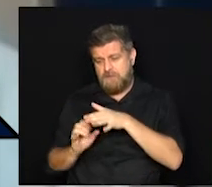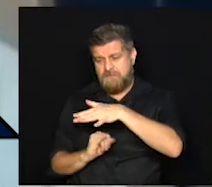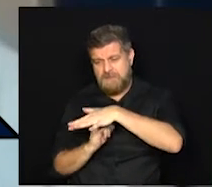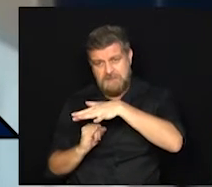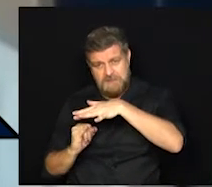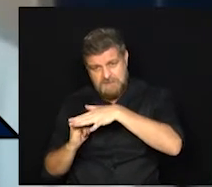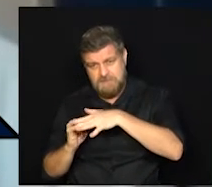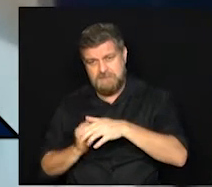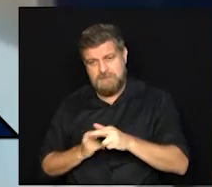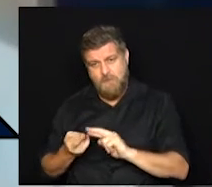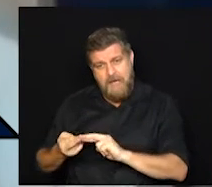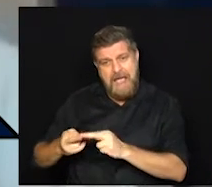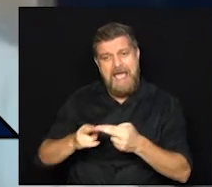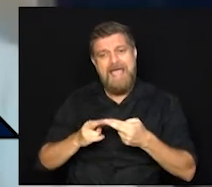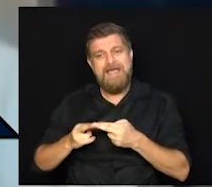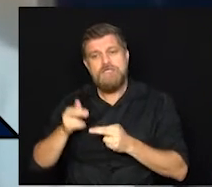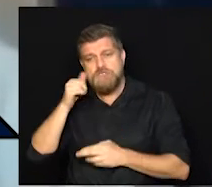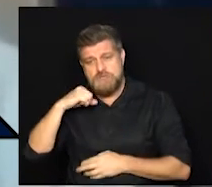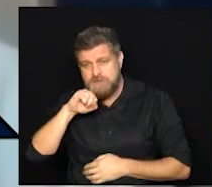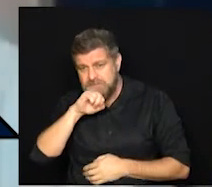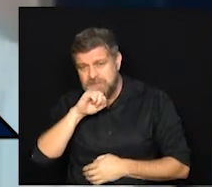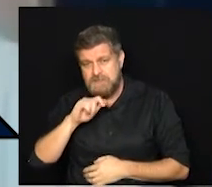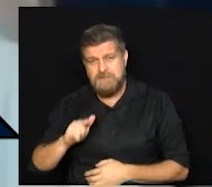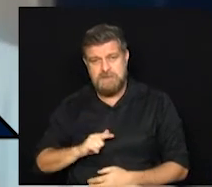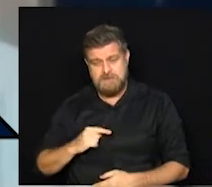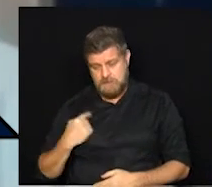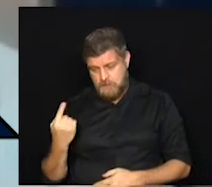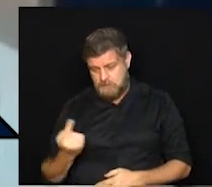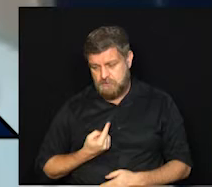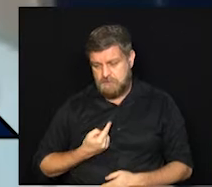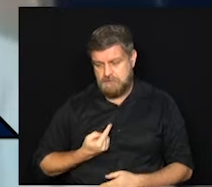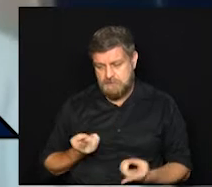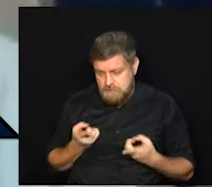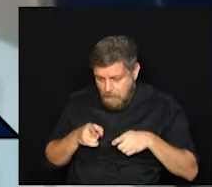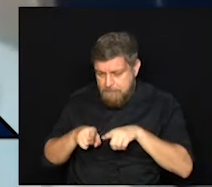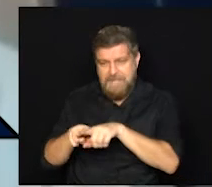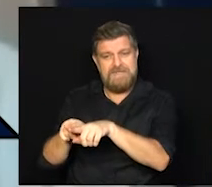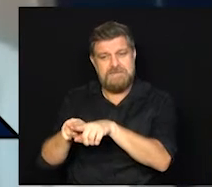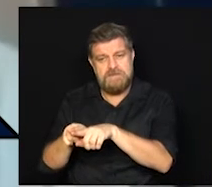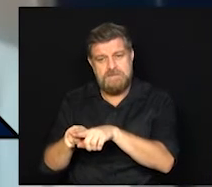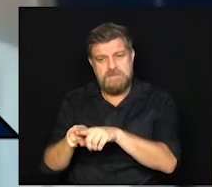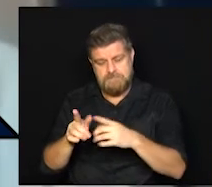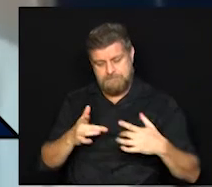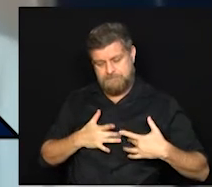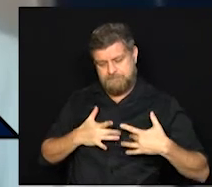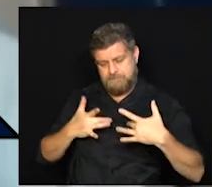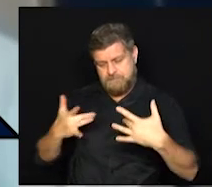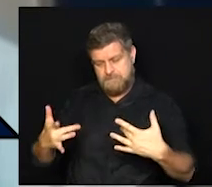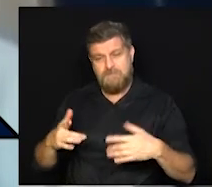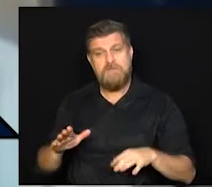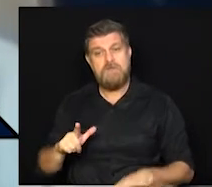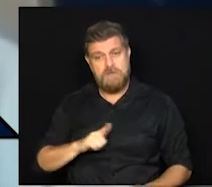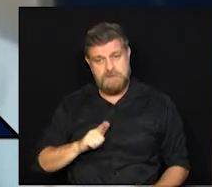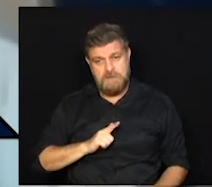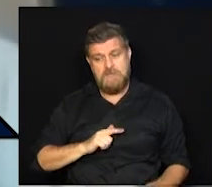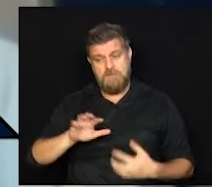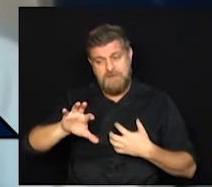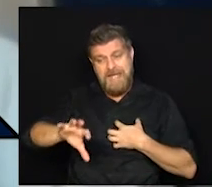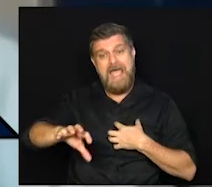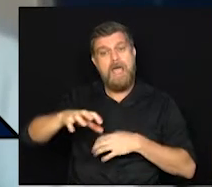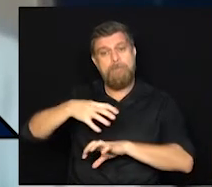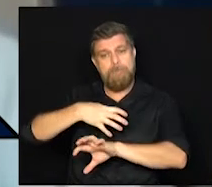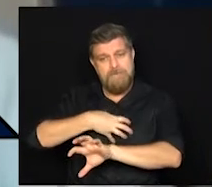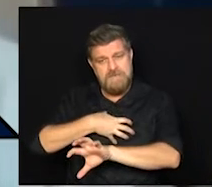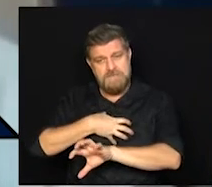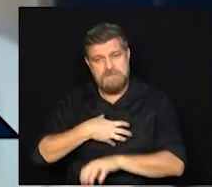pessoas, pode ter certeza que essa casa nós somos parceiros, somos solidários temos empatia e, repito, é uma